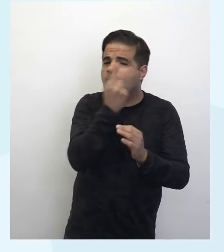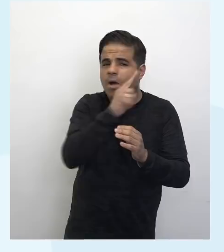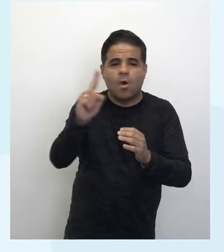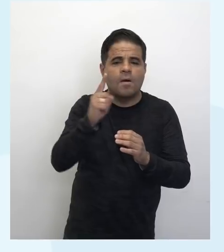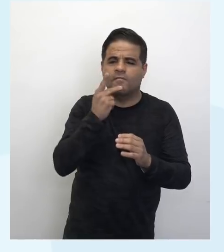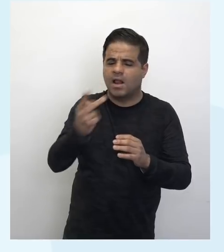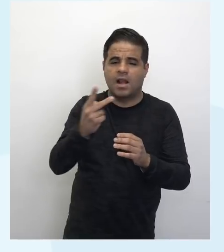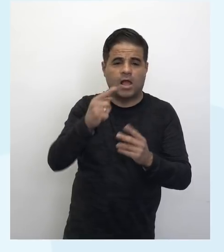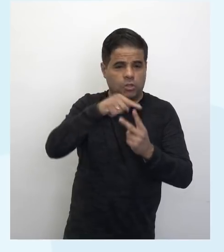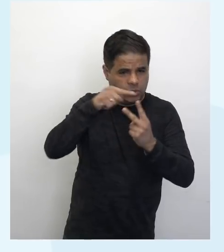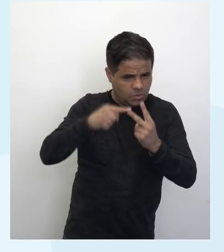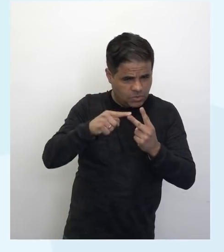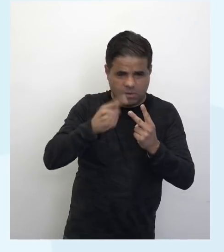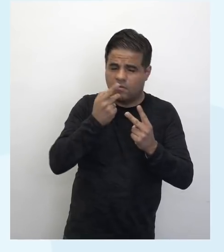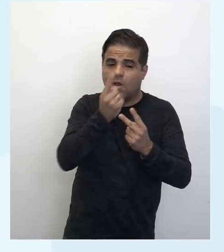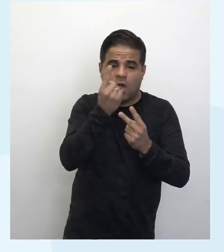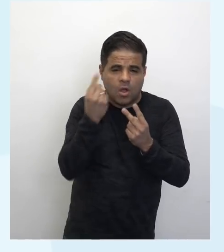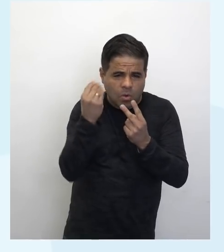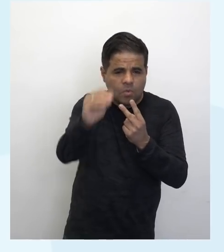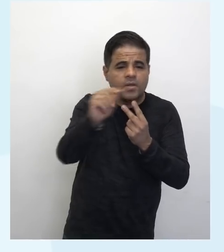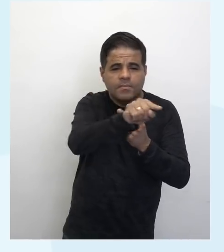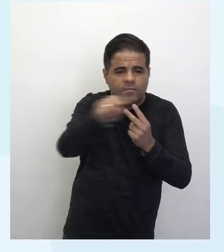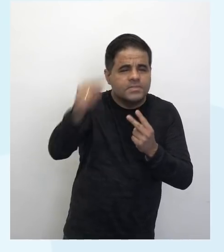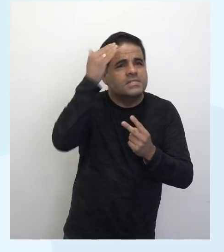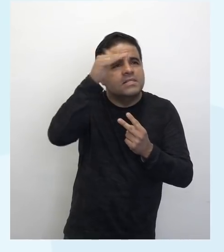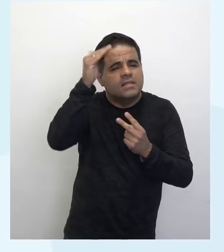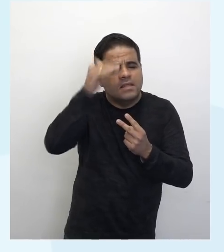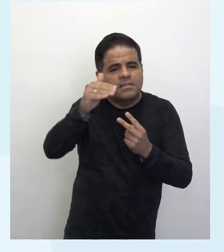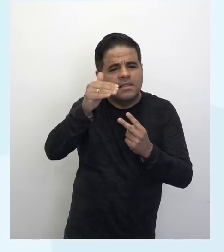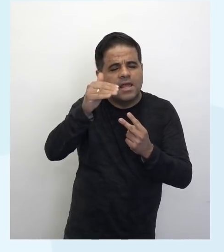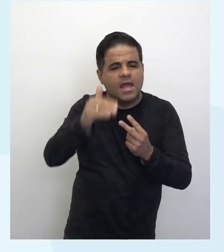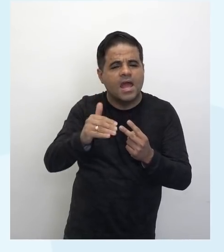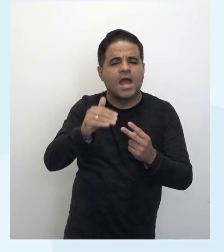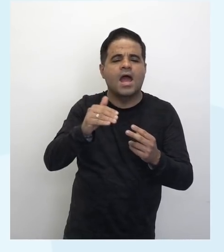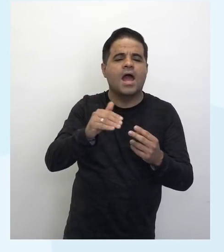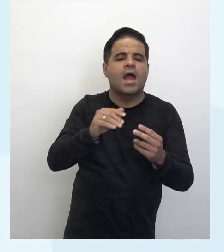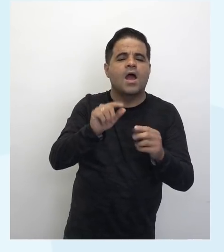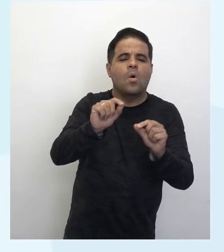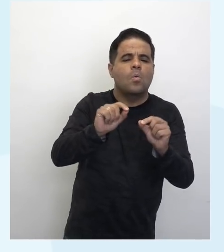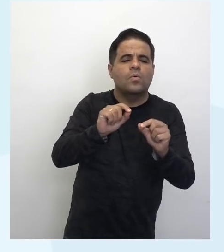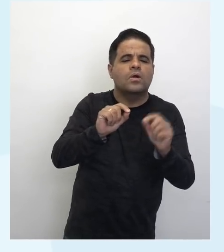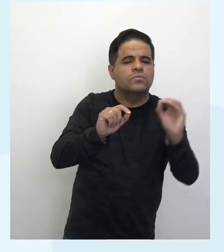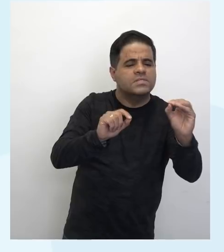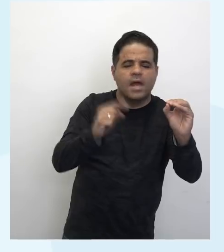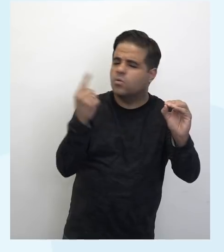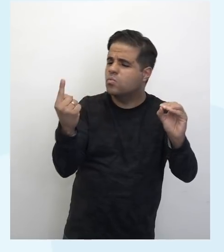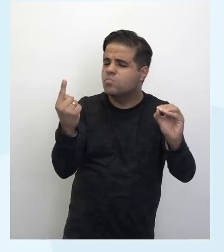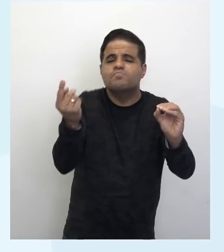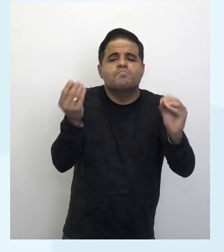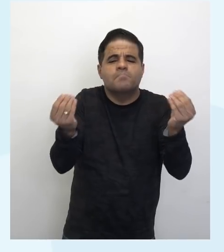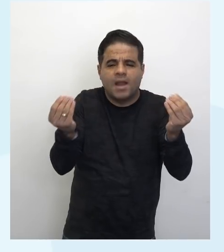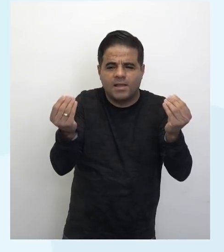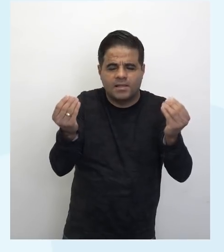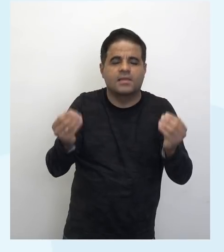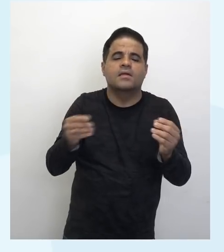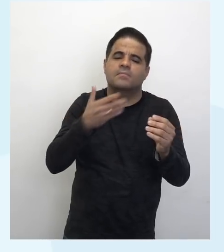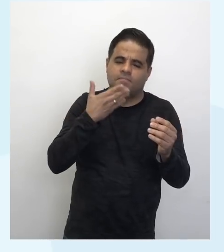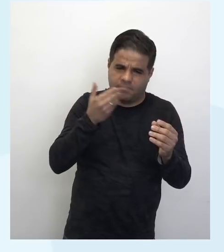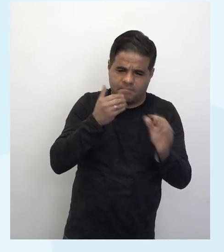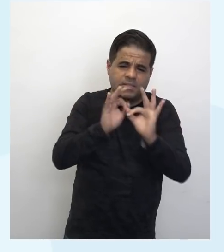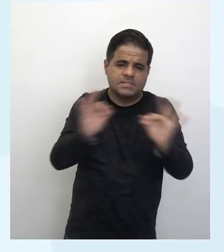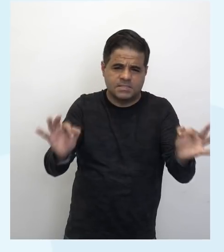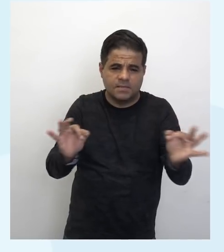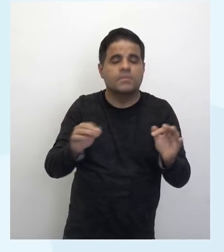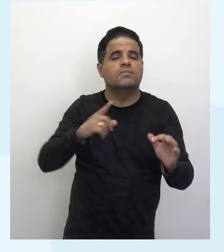única. E a gente só colocou aqui para vocês entenderem o papel do 0 e do 1, né? Para ficar mais simples, tá? Então, a